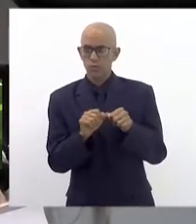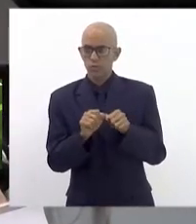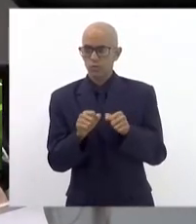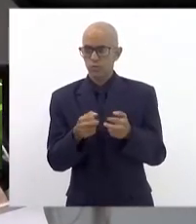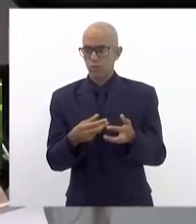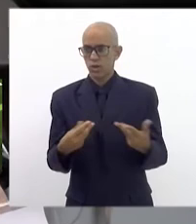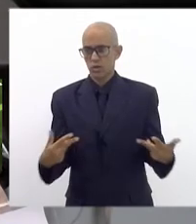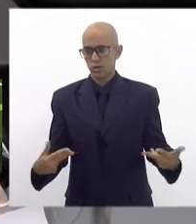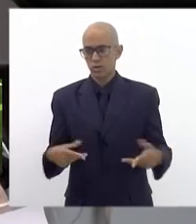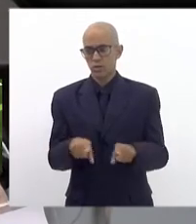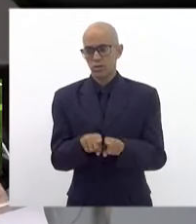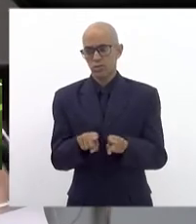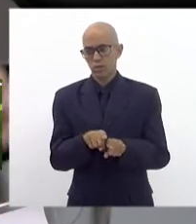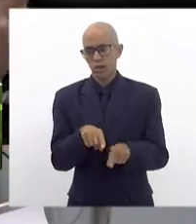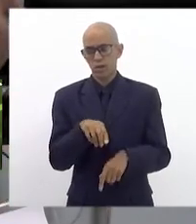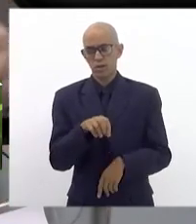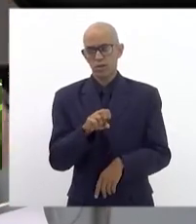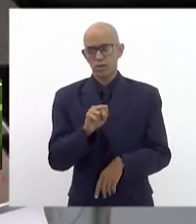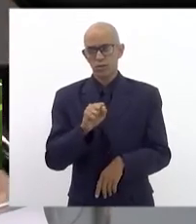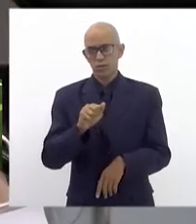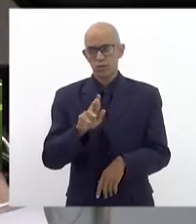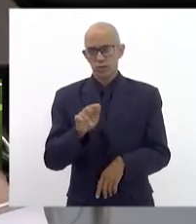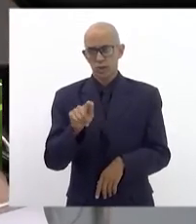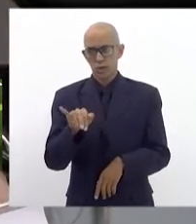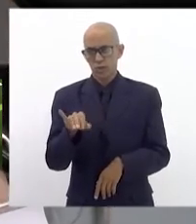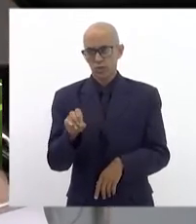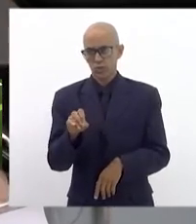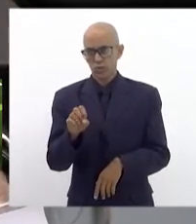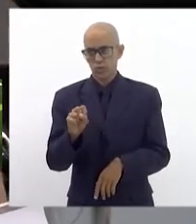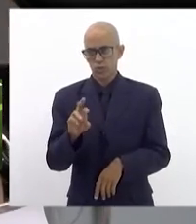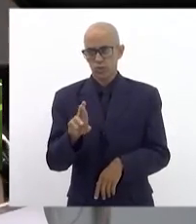Rosa também. E a todos que estão aqui.